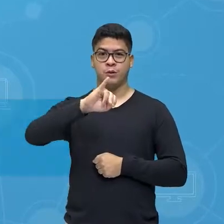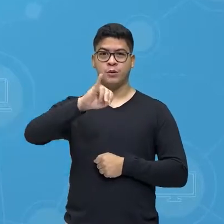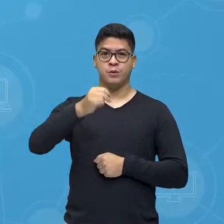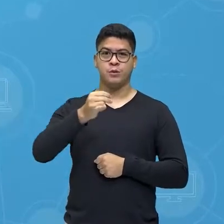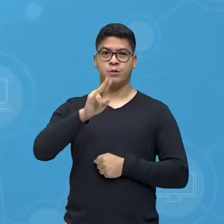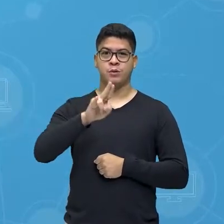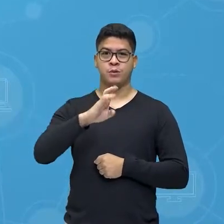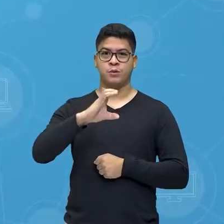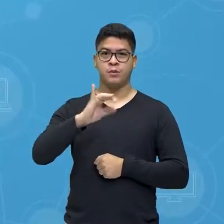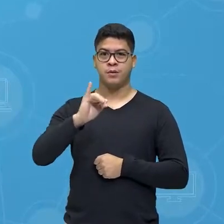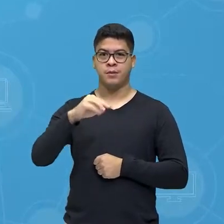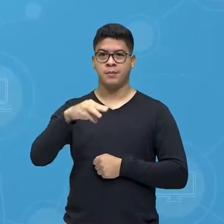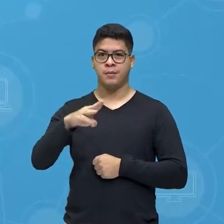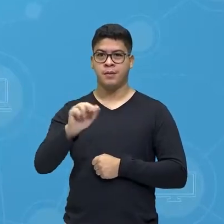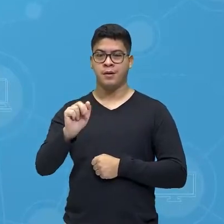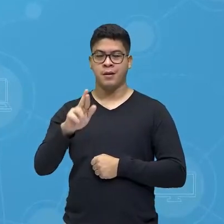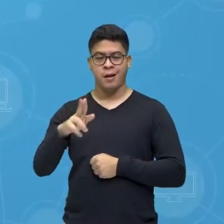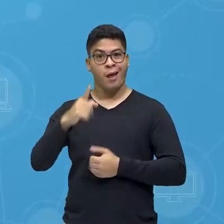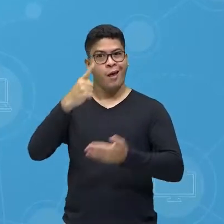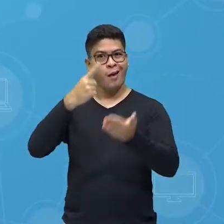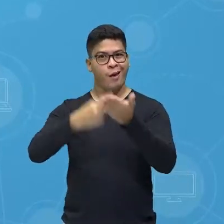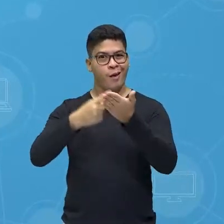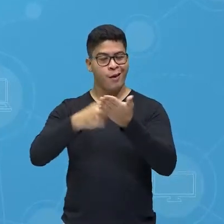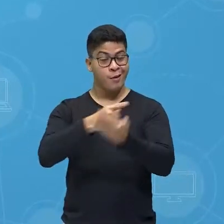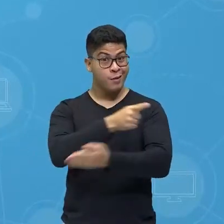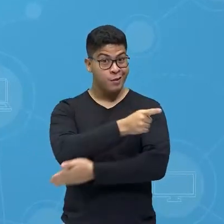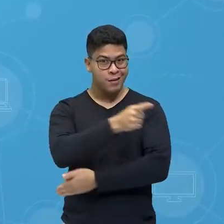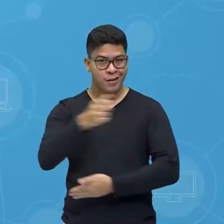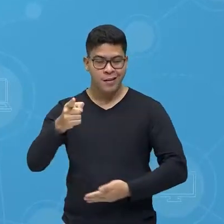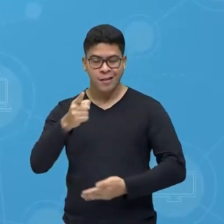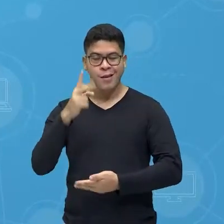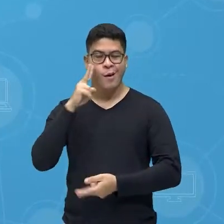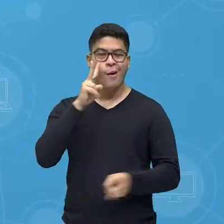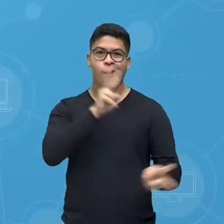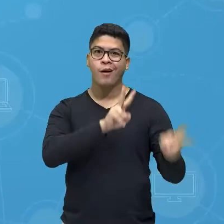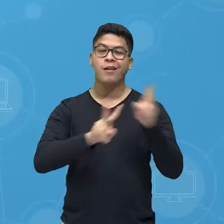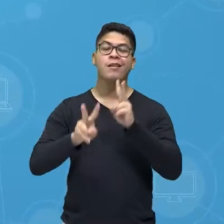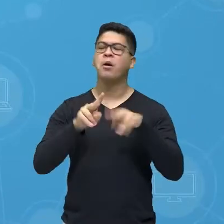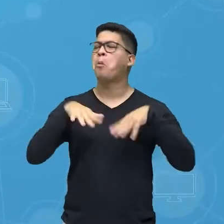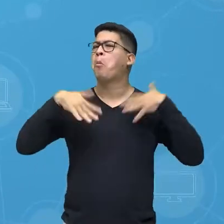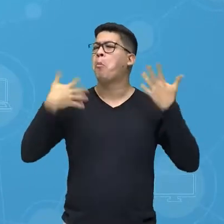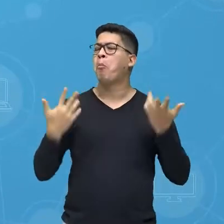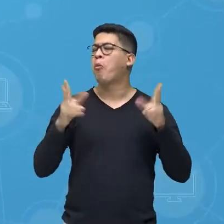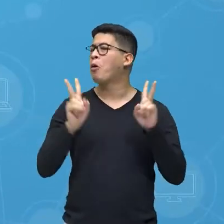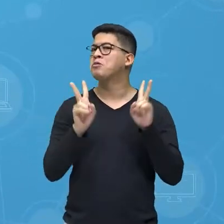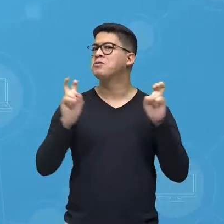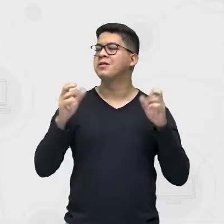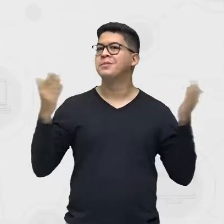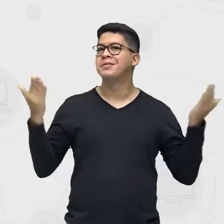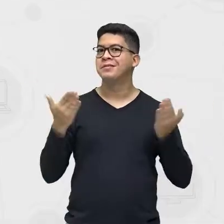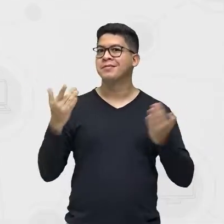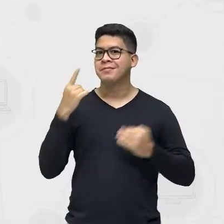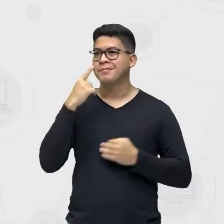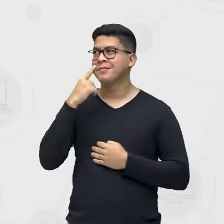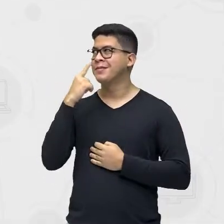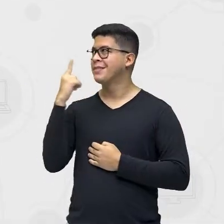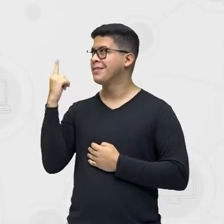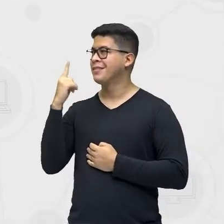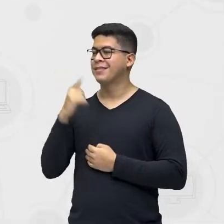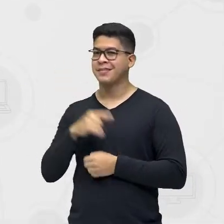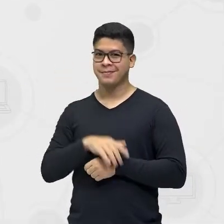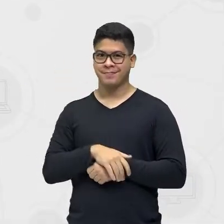Brito e já convido a todos vocês a verificar qual será o nosso conteúdo de hoje. Vem